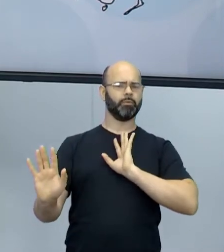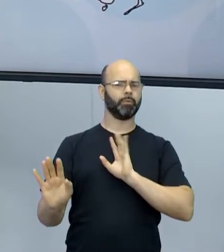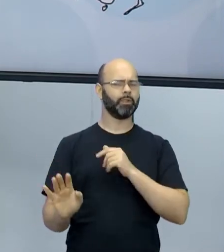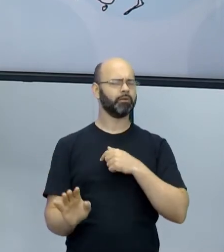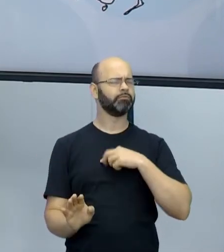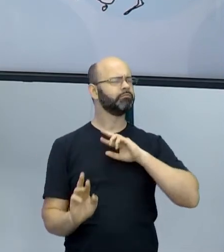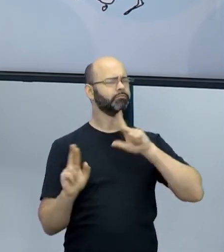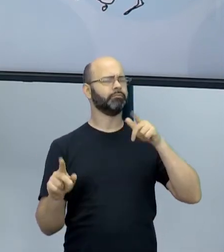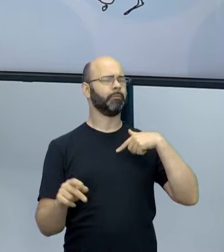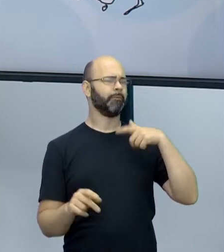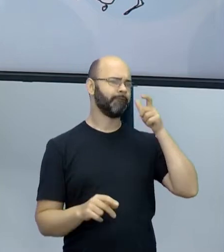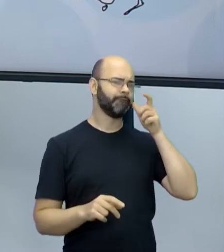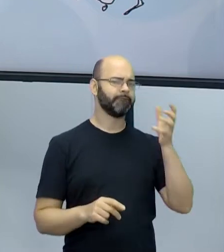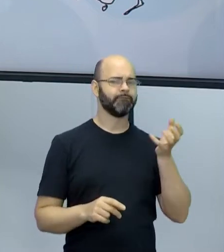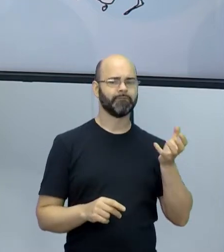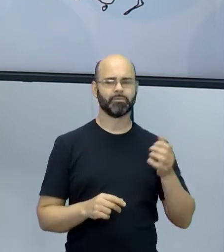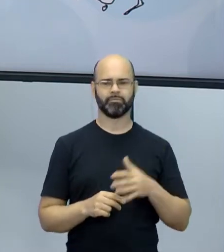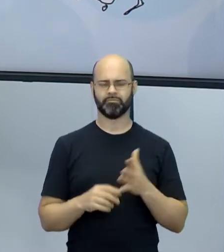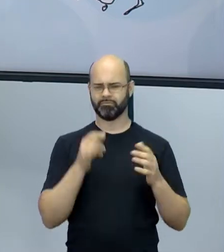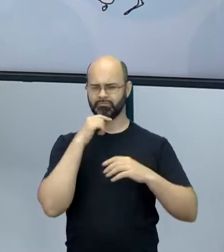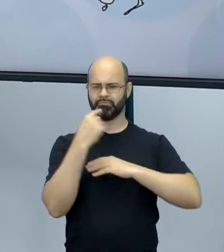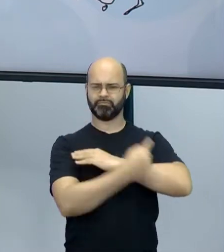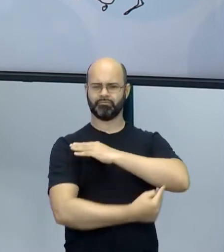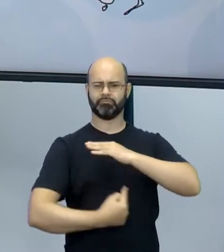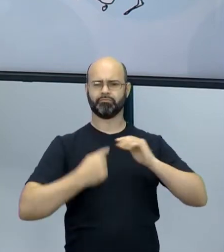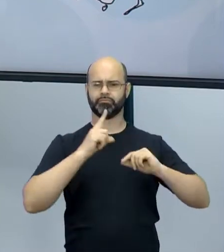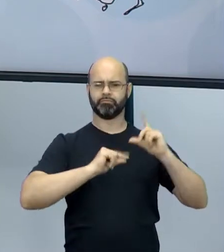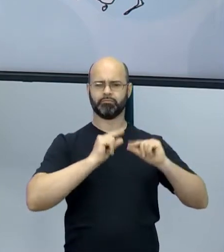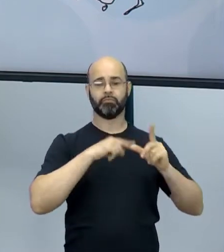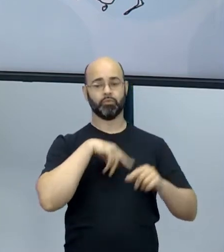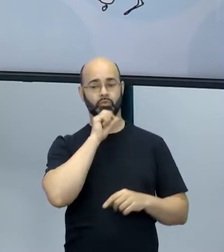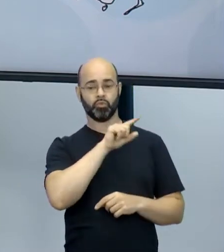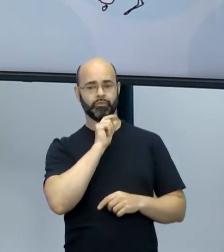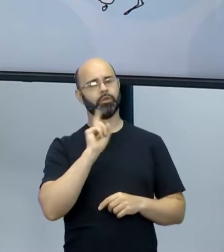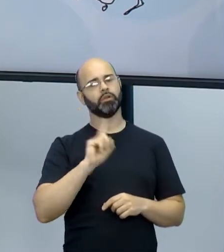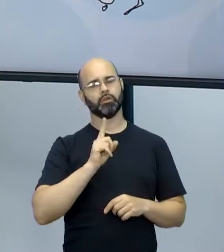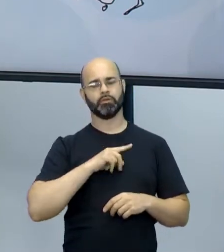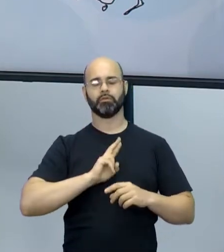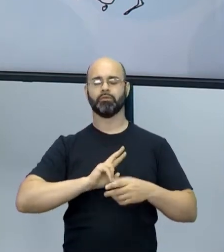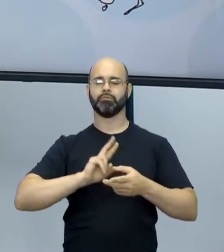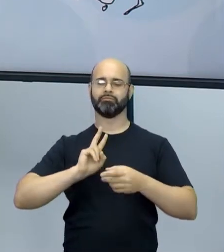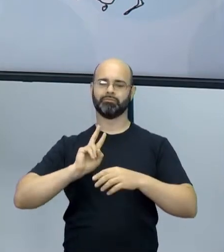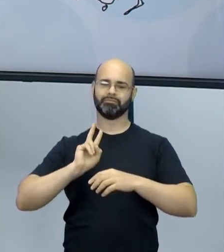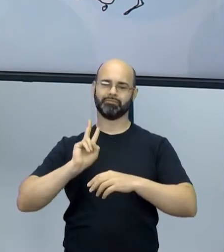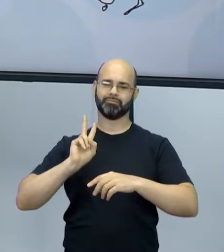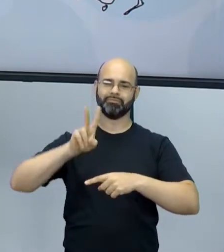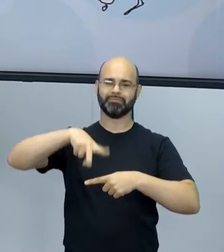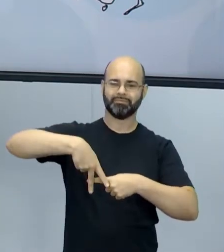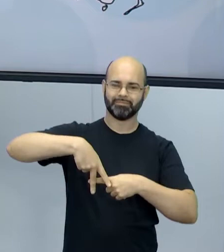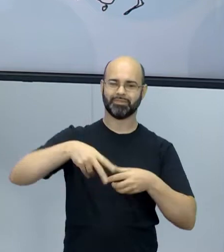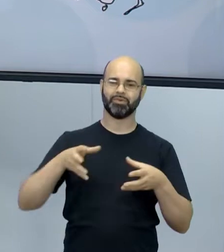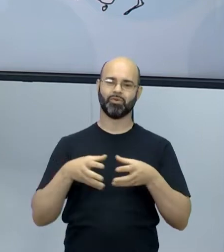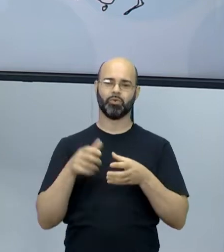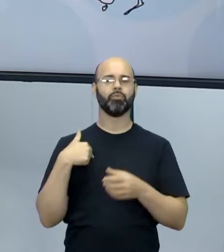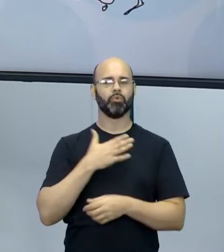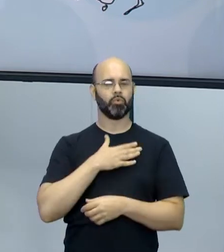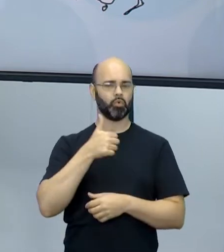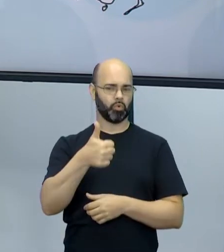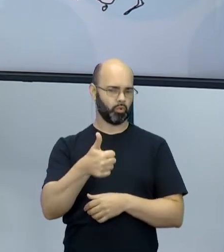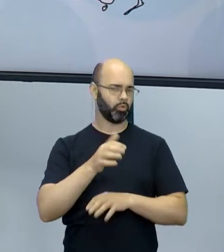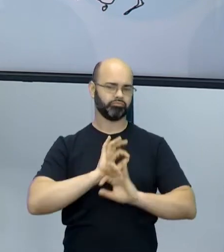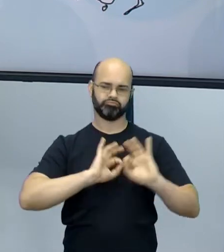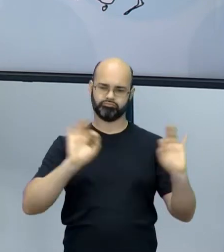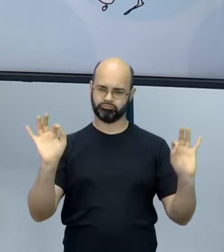coisa diferente. Cara, eu tô falando mal do Capitão América? Não, eu adoro o Capitão América, Vingadores, X-Men, eu gosto pra caramba. Mas para você que está aqui,